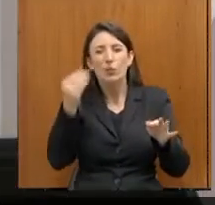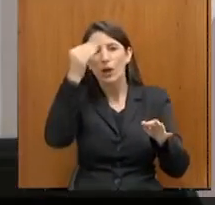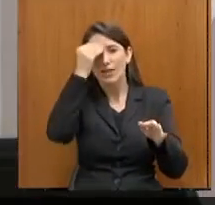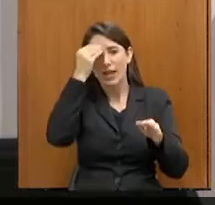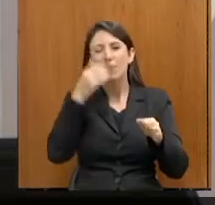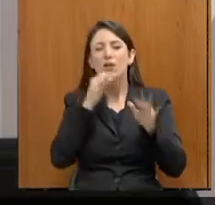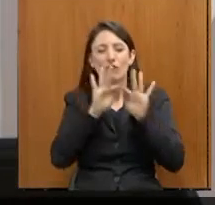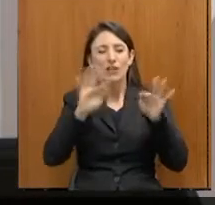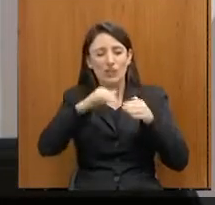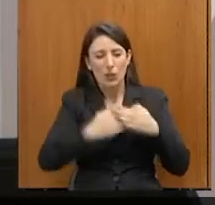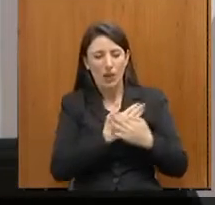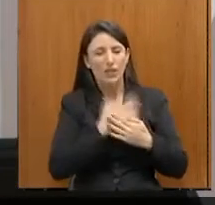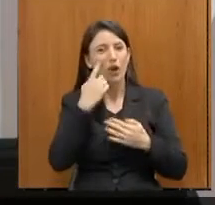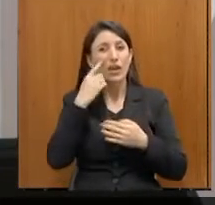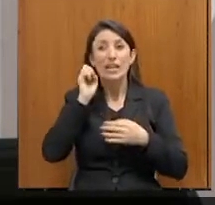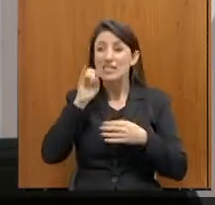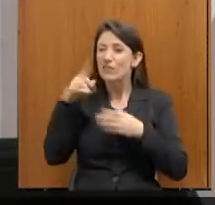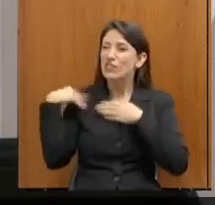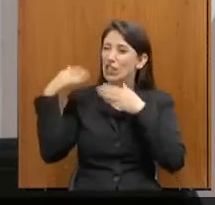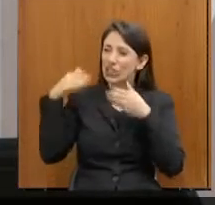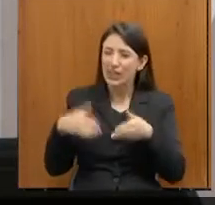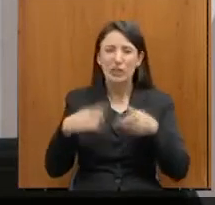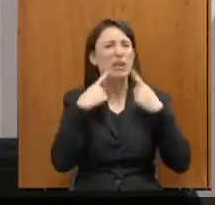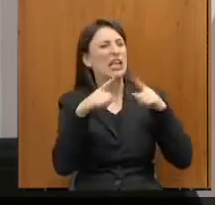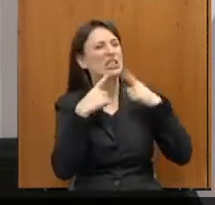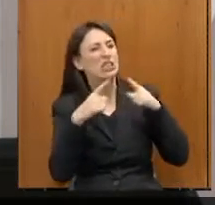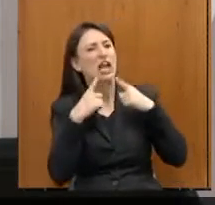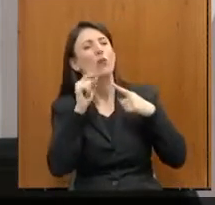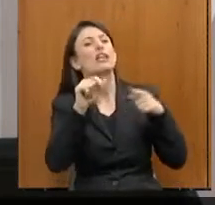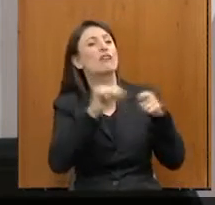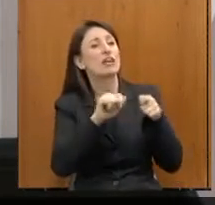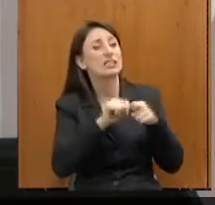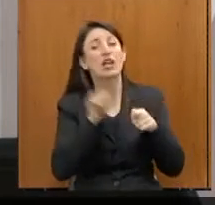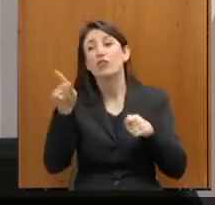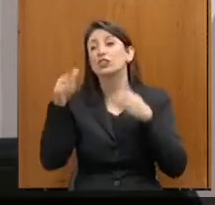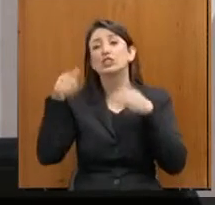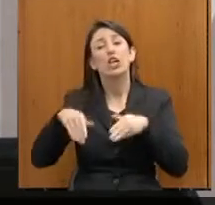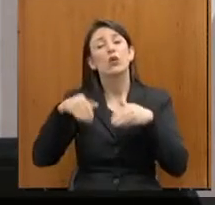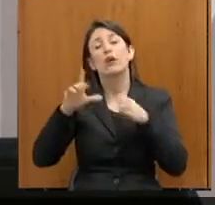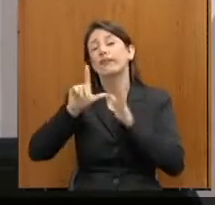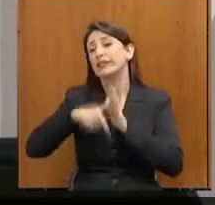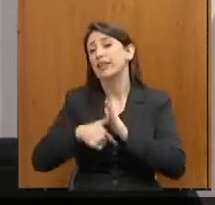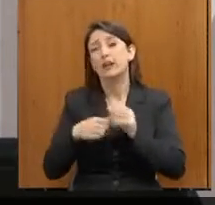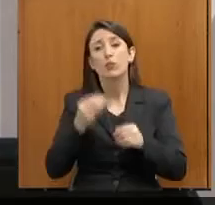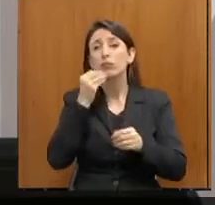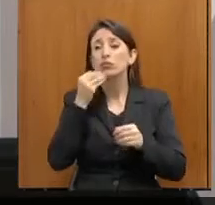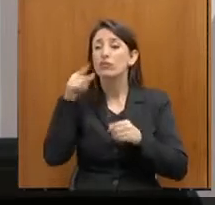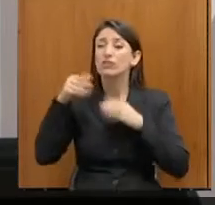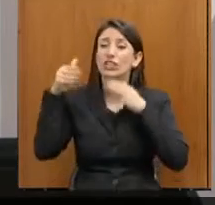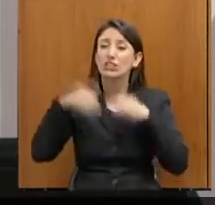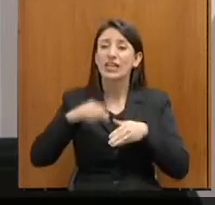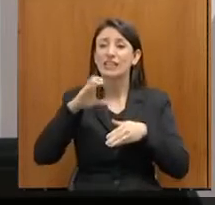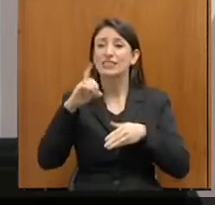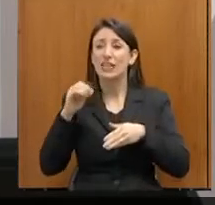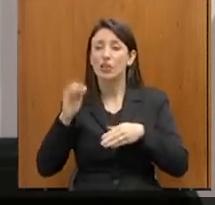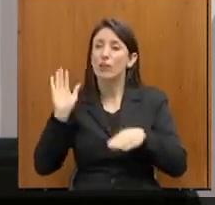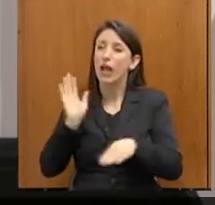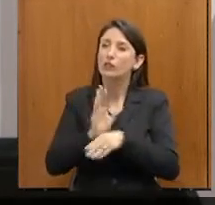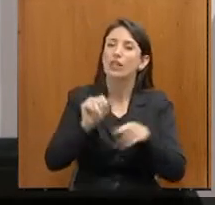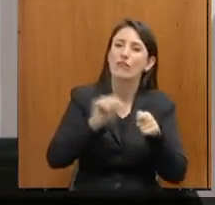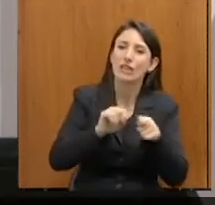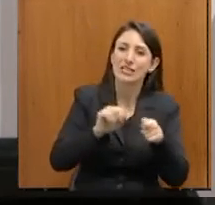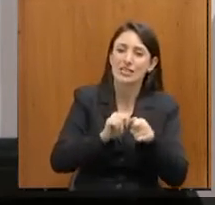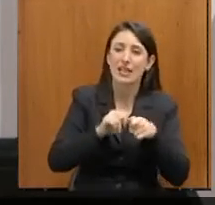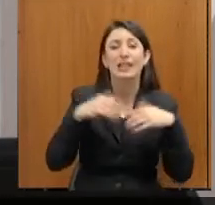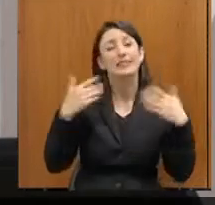coração se você está chegando para criticar O que está sendo feito está chegando tarde deveria ter chegado mais cedo para ajudar a fase é